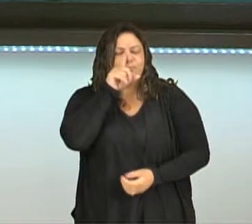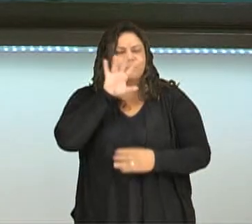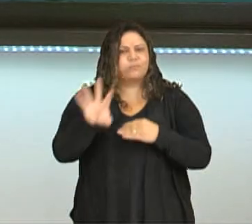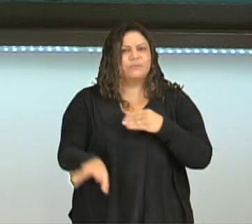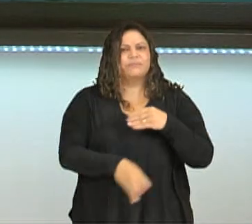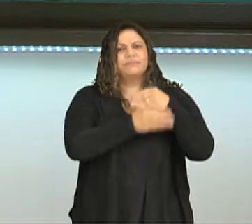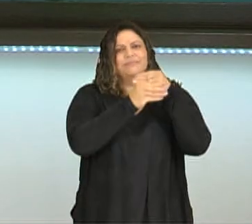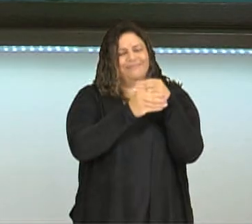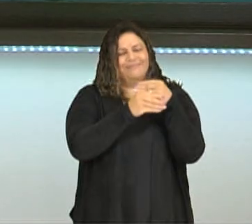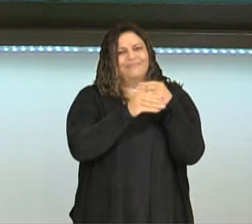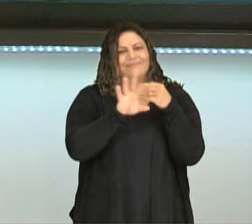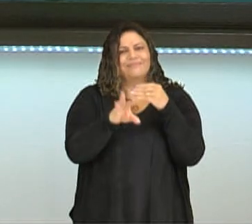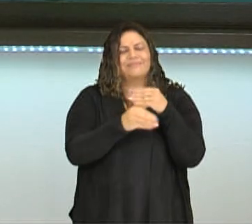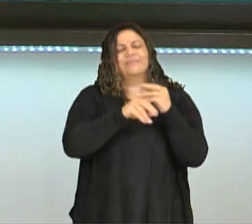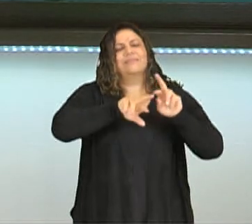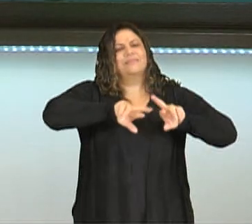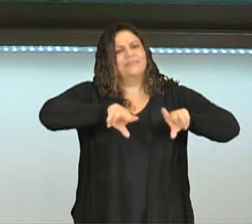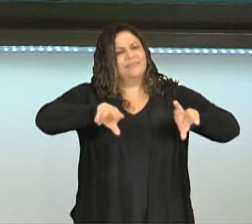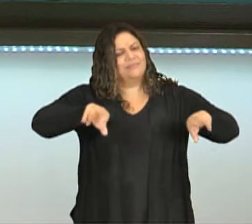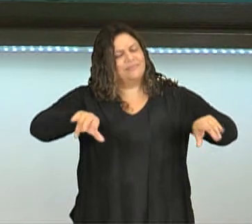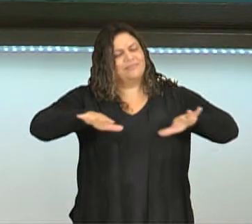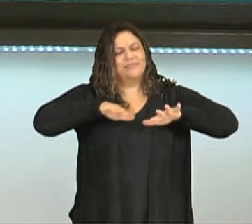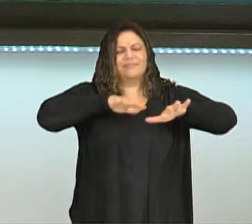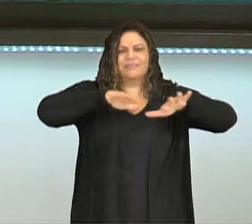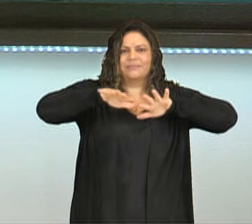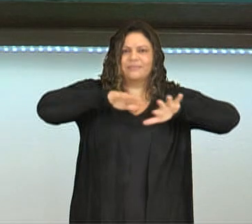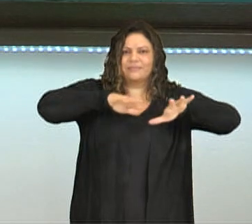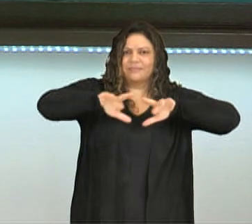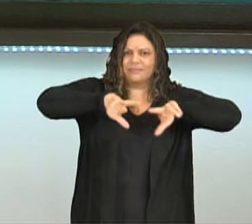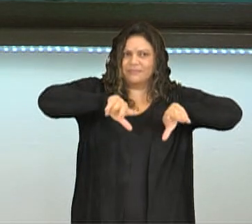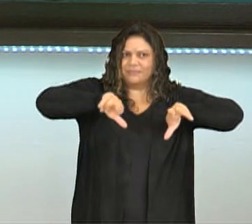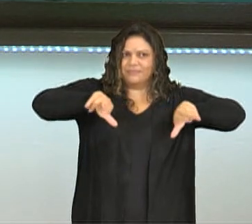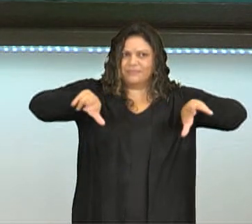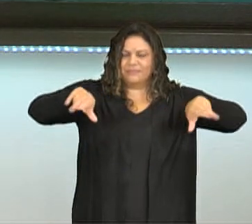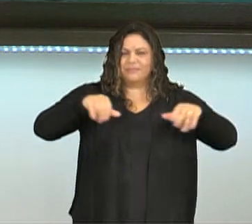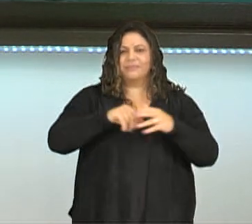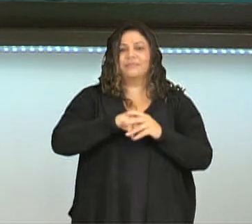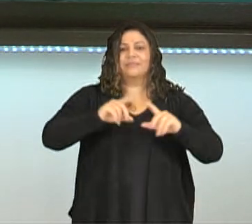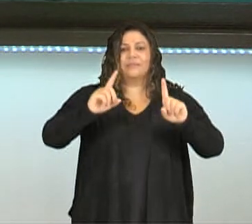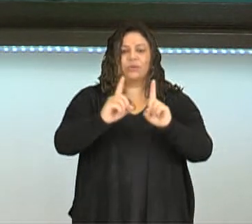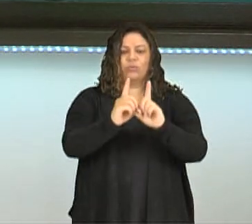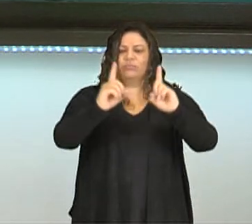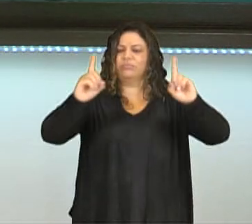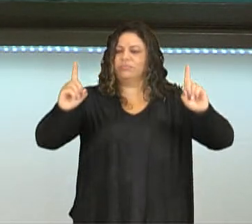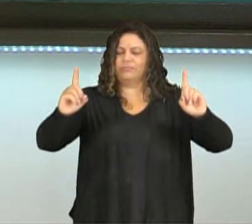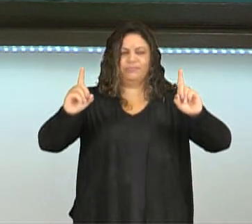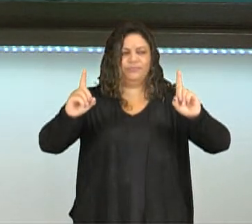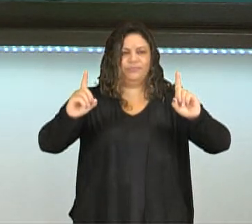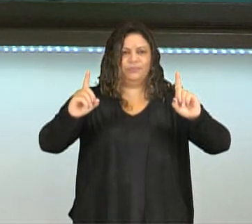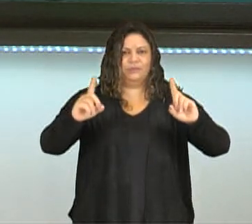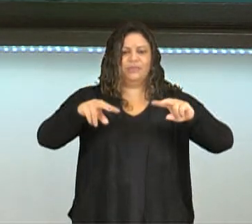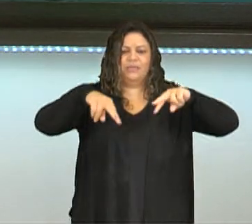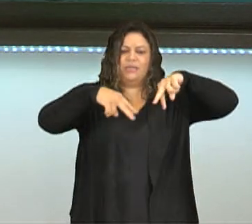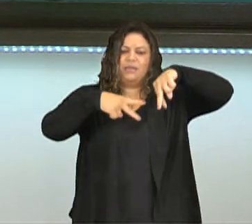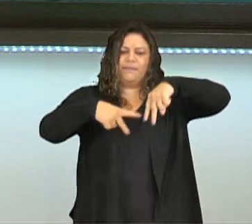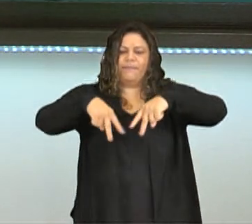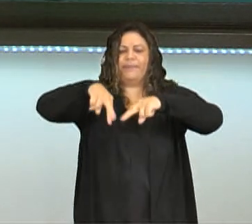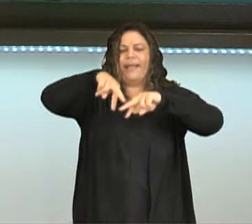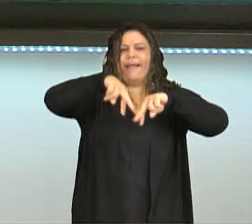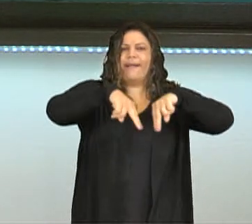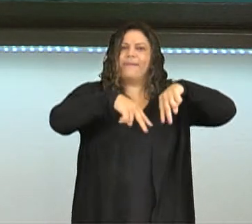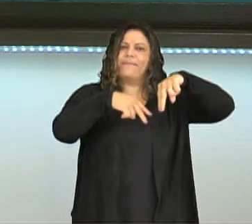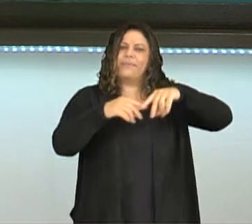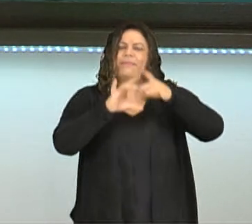incorpora vários movimentos onde o par deixa praticamente de ter contato um com o outro. Esse estilo dá uma forma